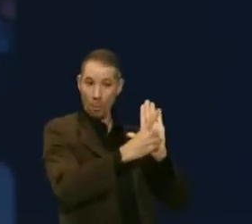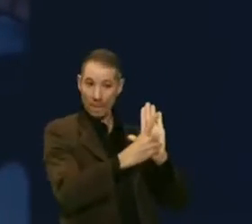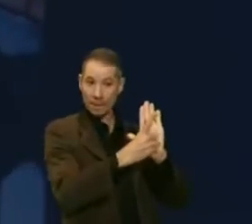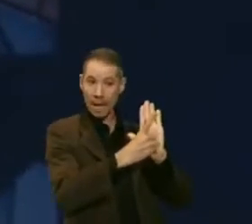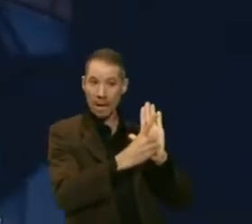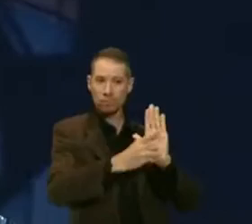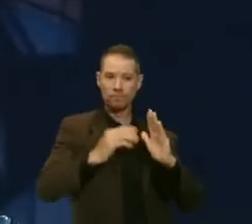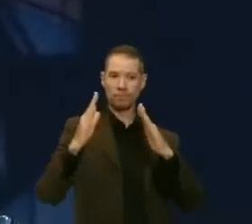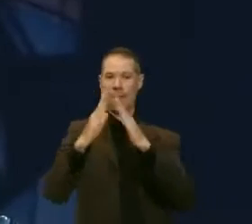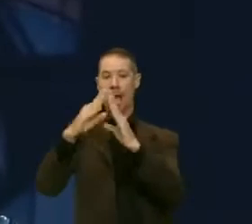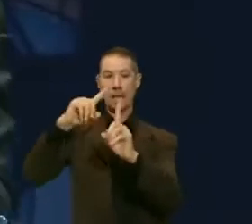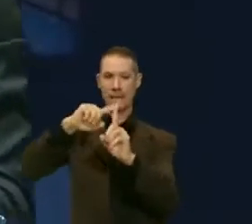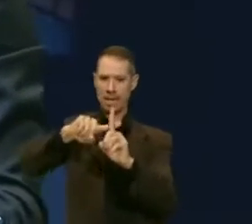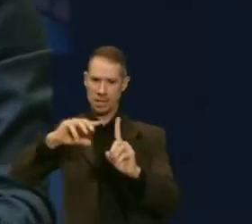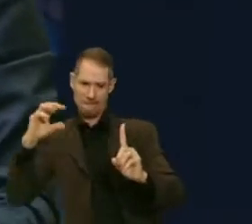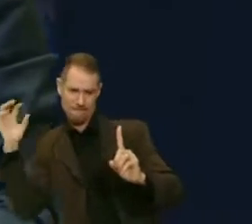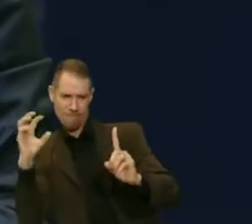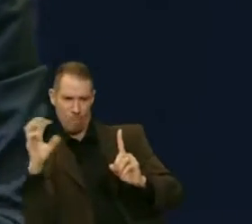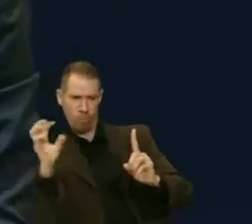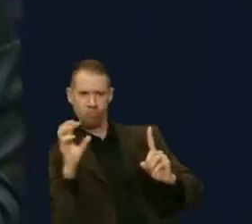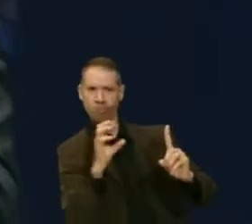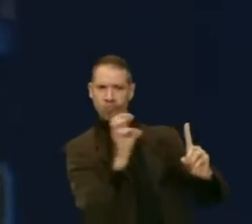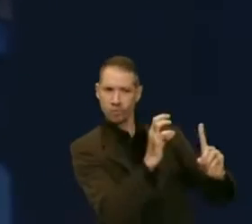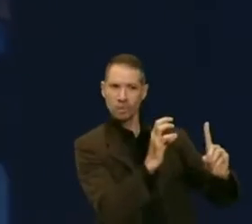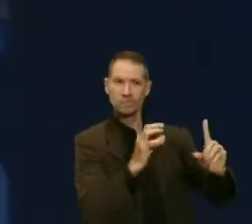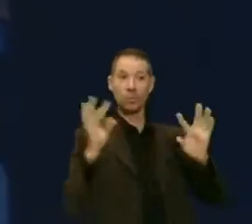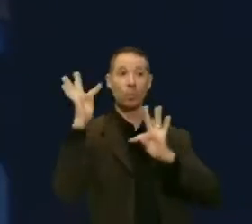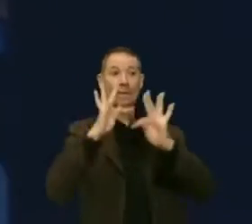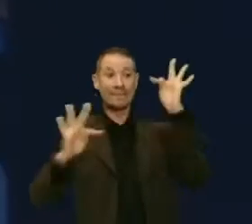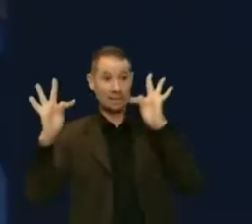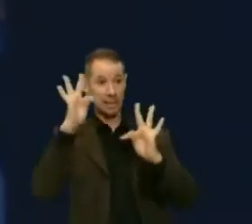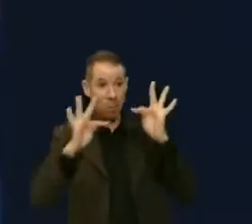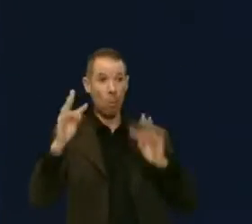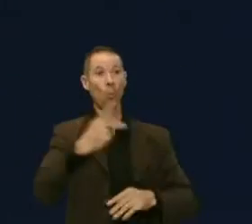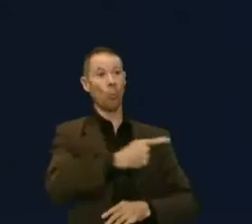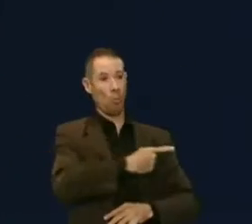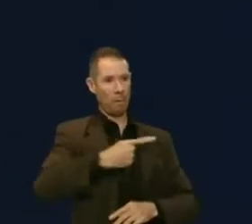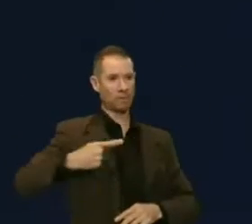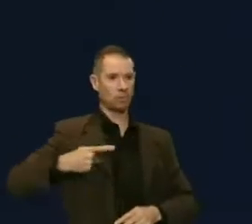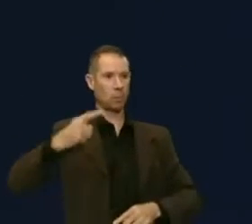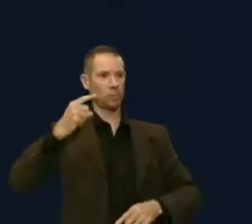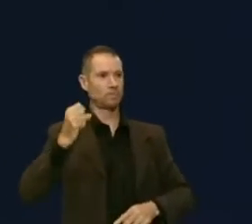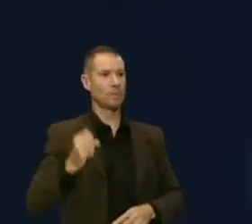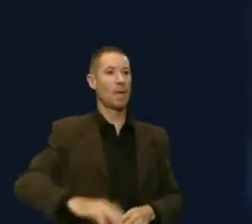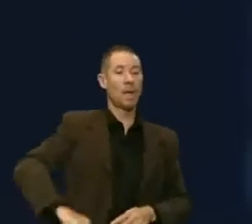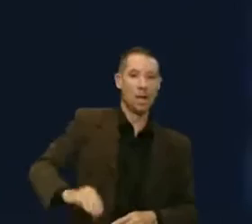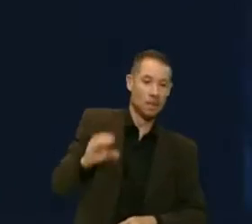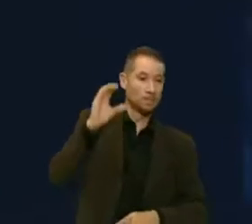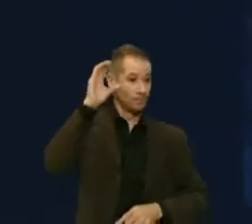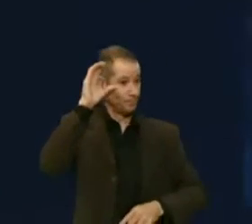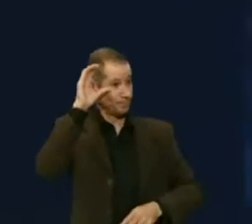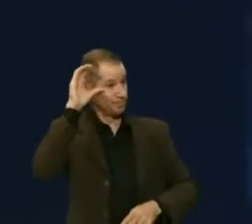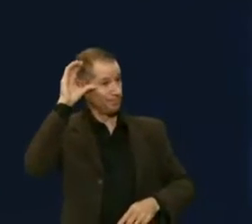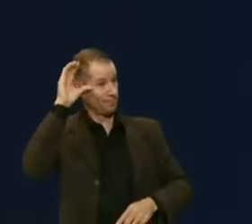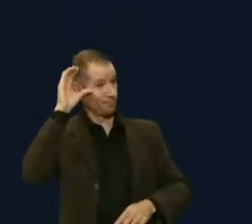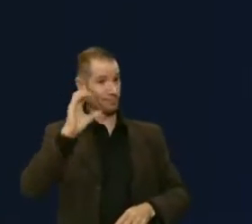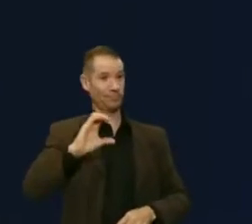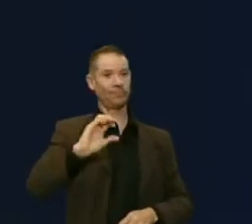igreja perseguida, um testemunho que eu ouvi de um pastor chinês,